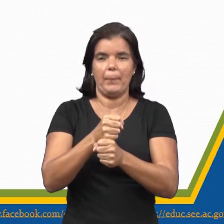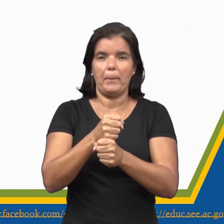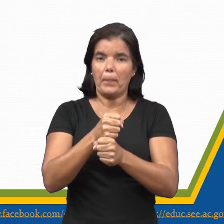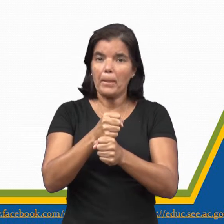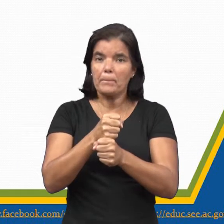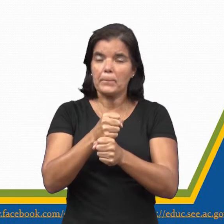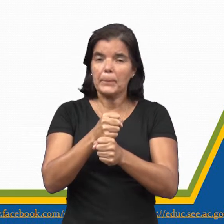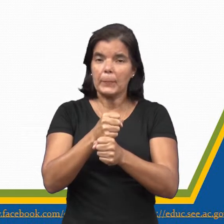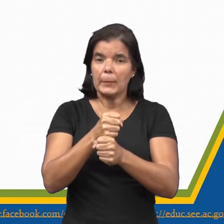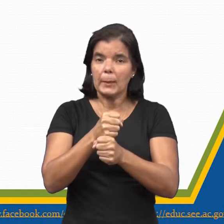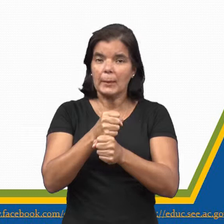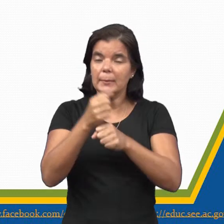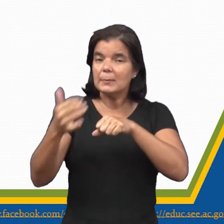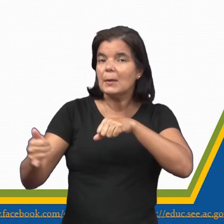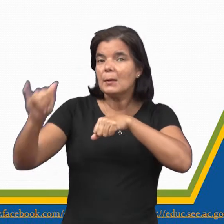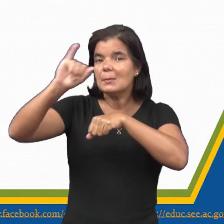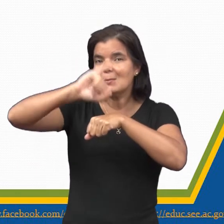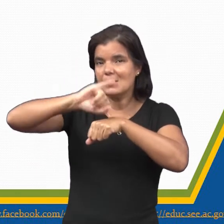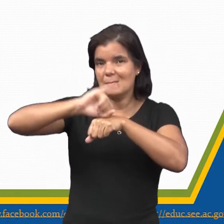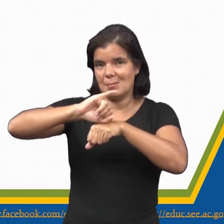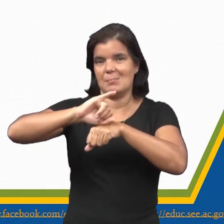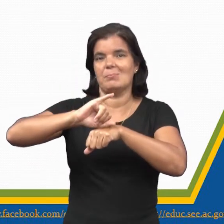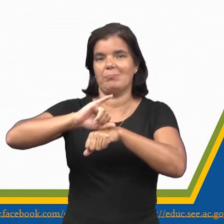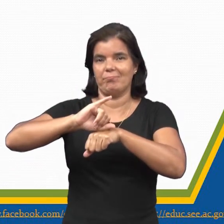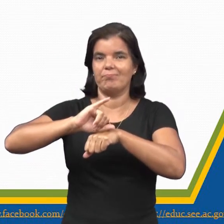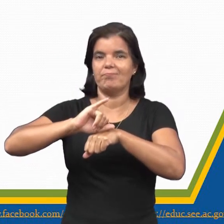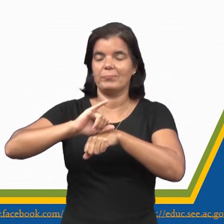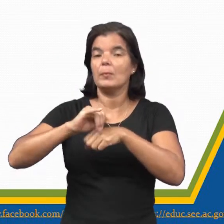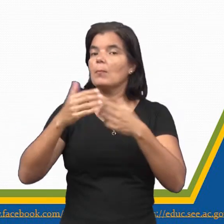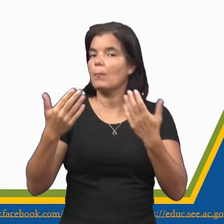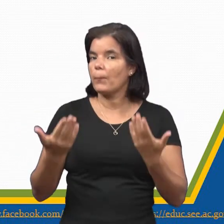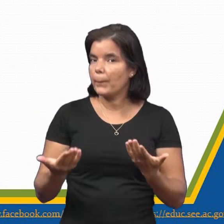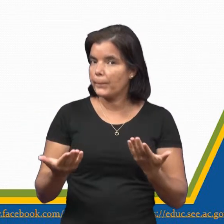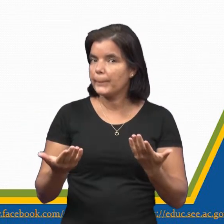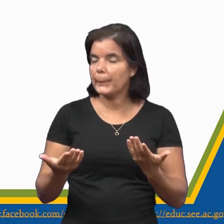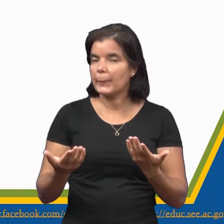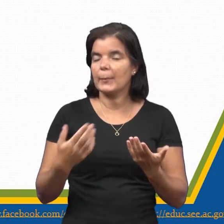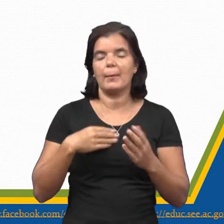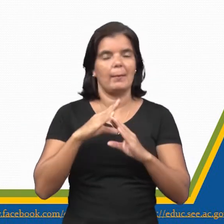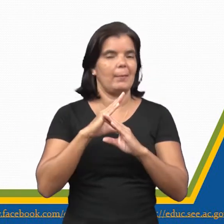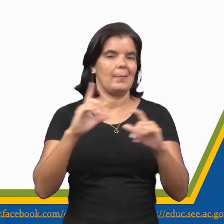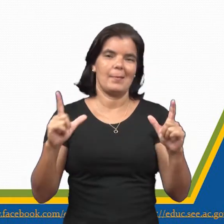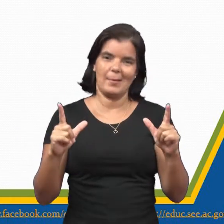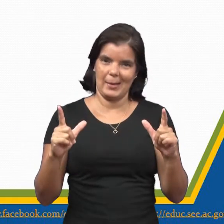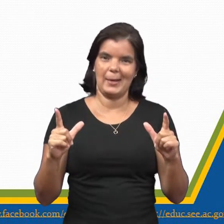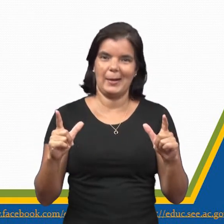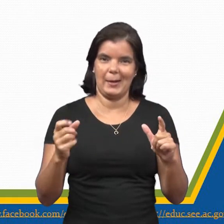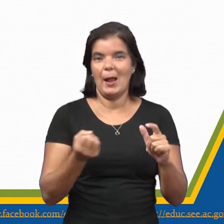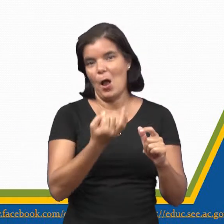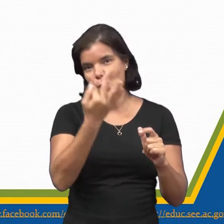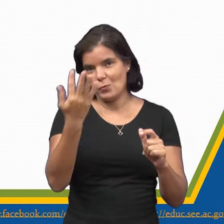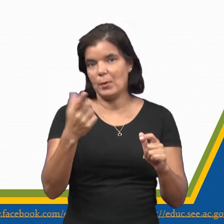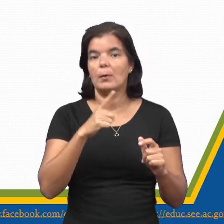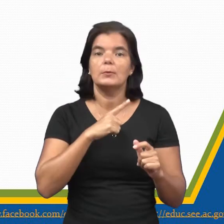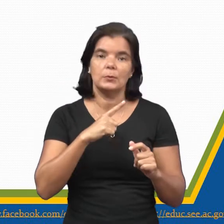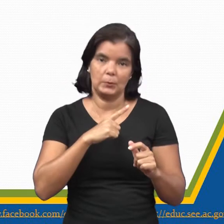sobre o que está em cima da superfície. E aí, evidentemente, colocar a unidade que você